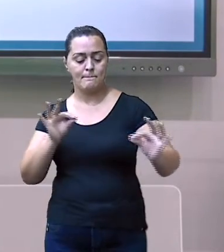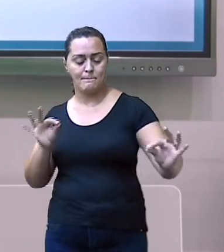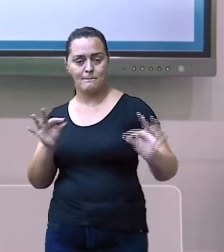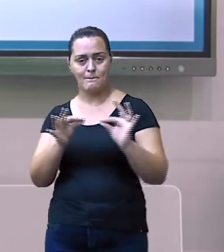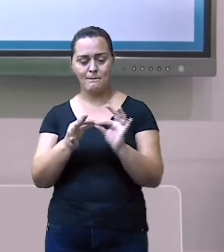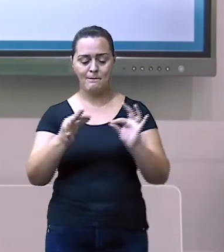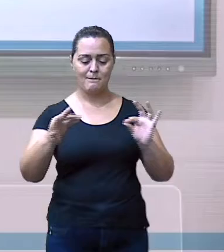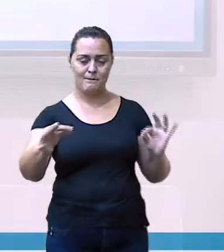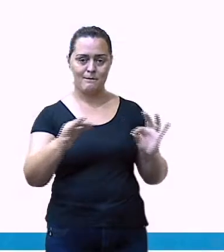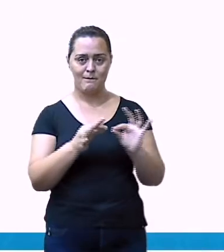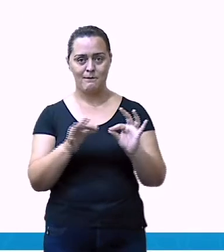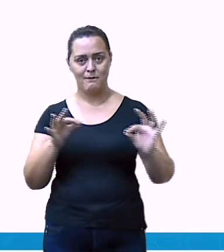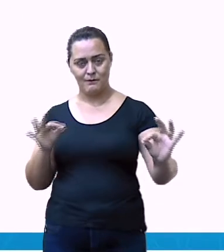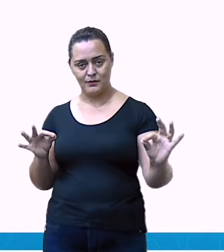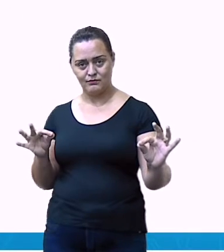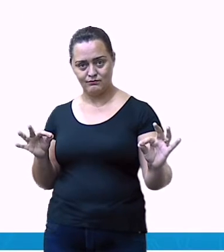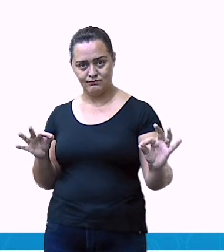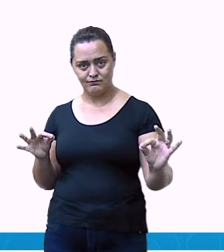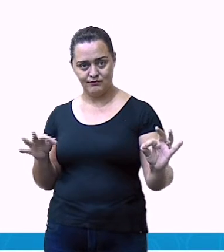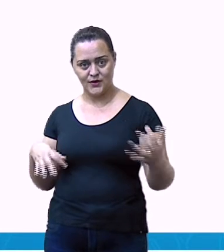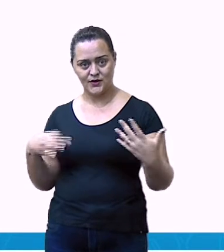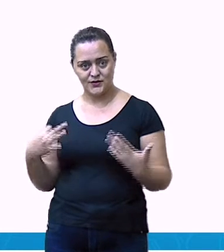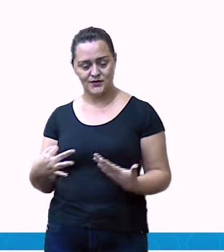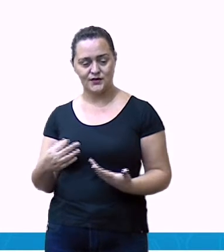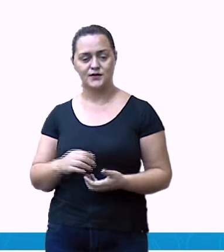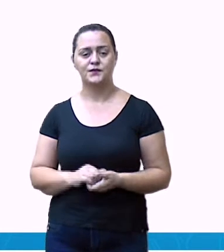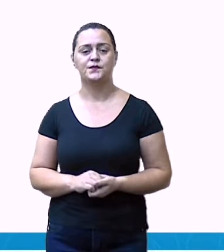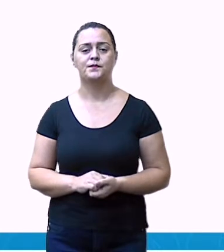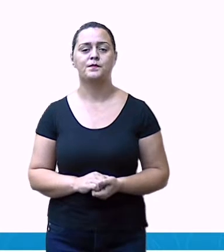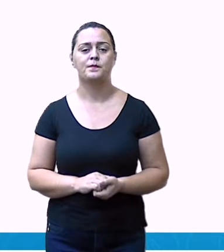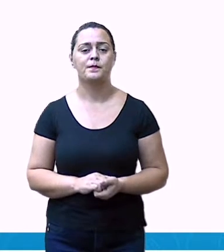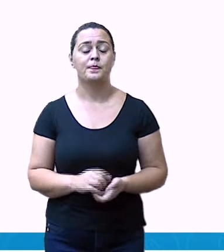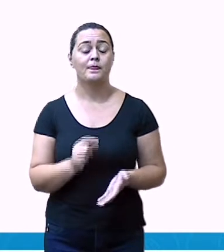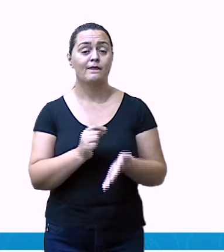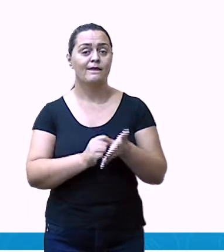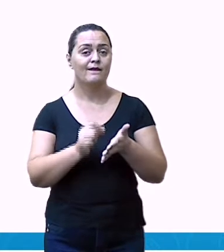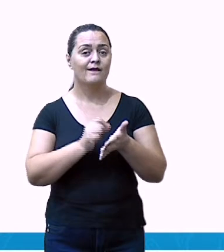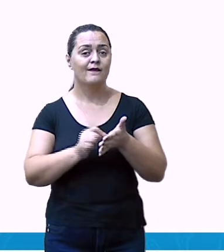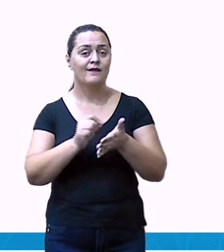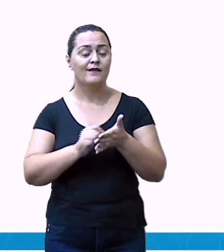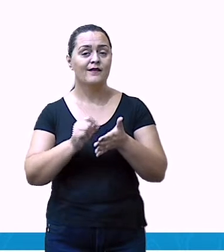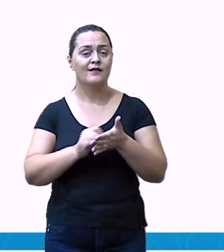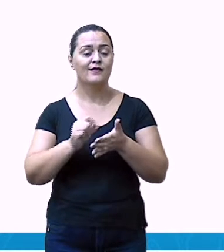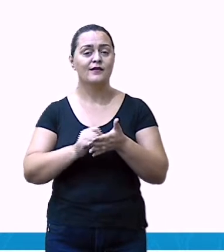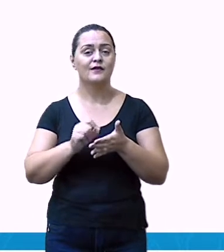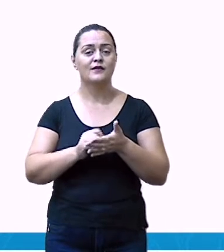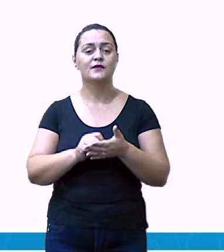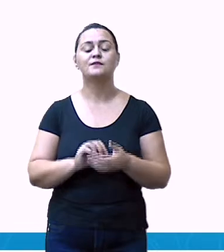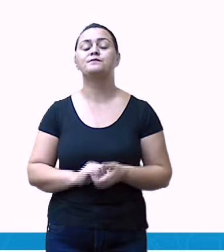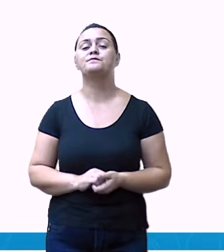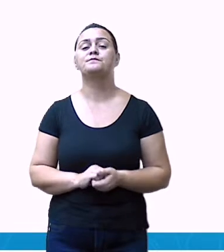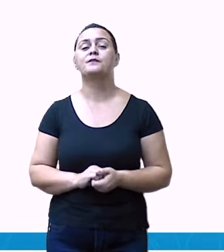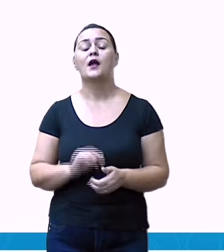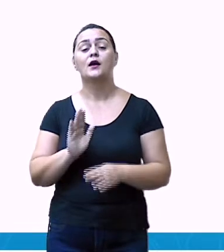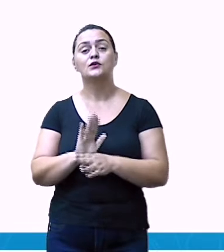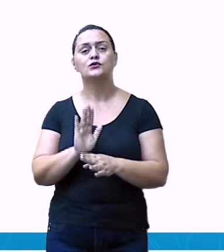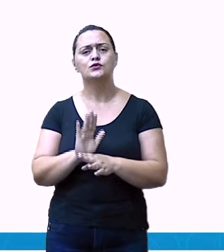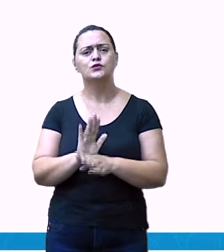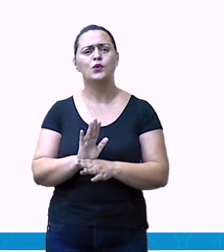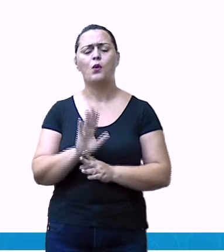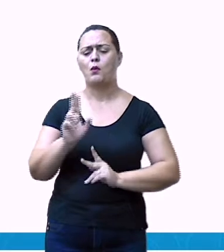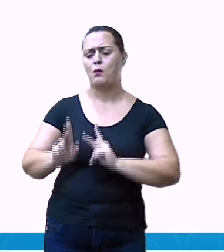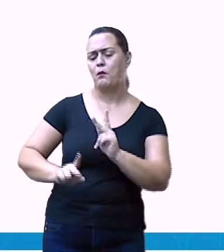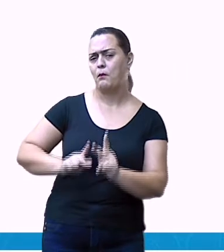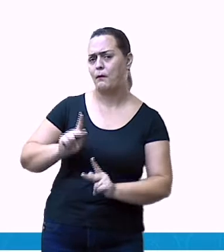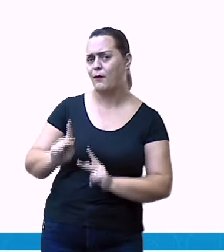seguir. A escrita possibilitou à humanidade armazenar ideias, experiências e transmiti-las